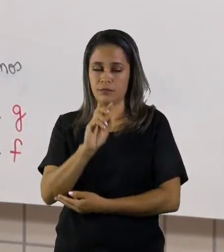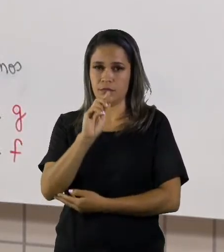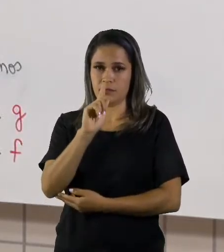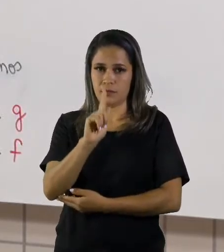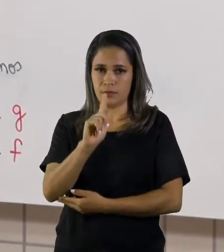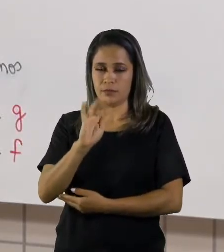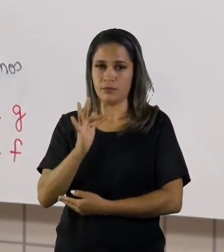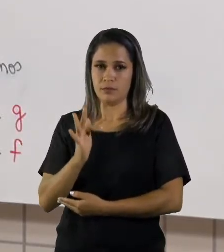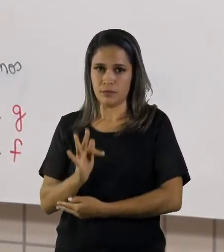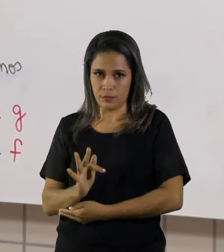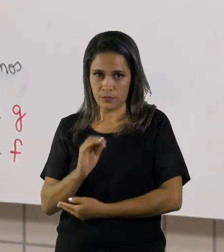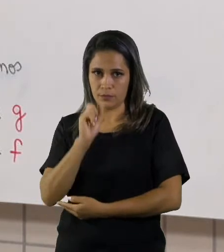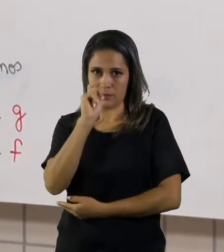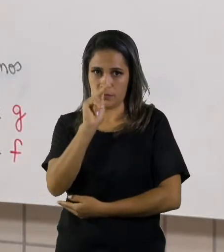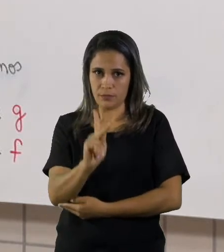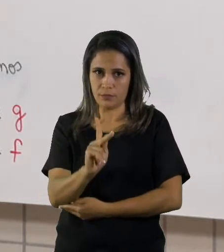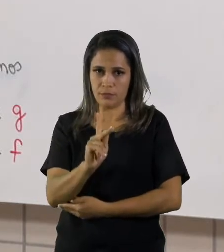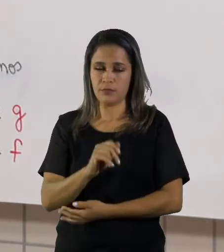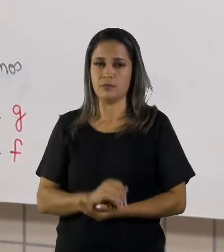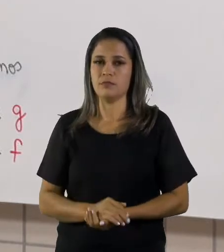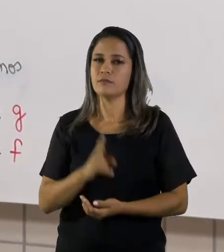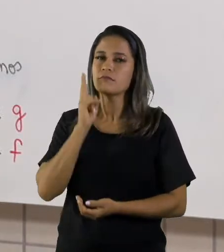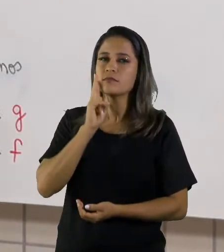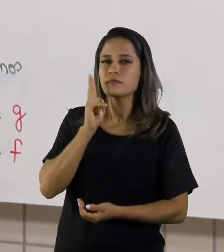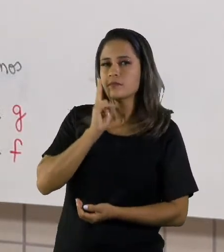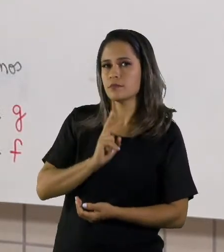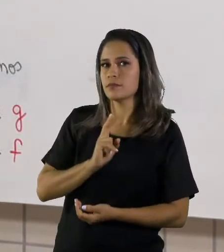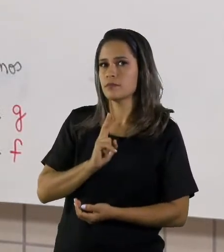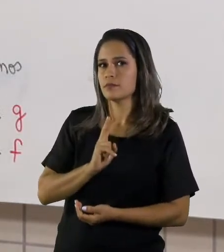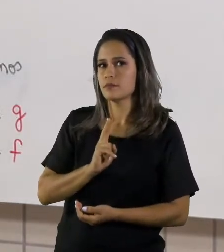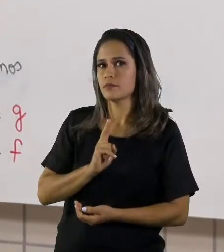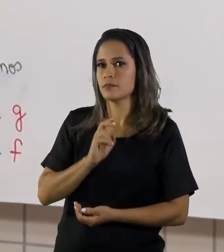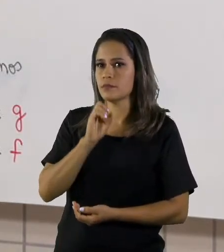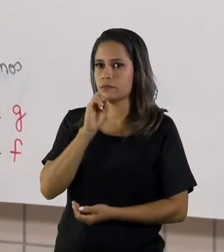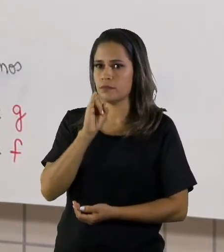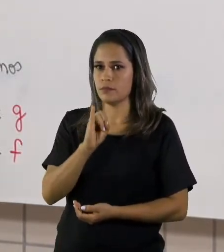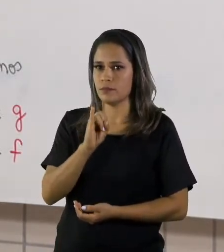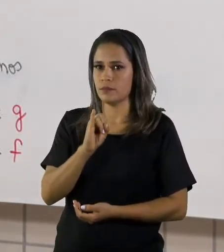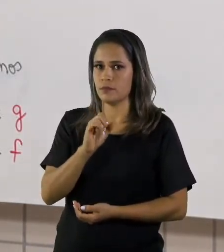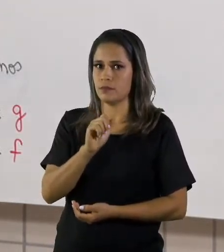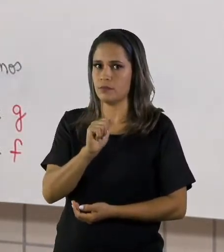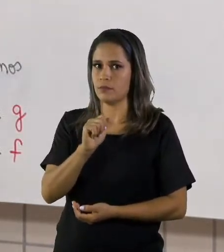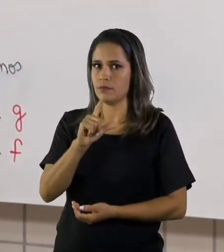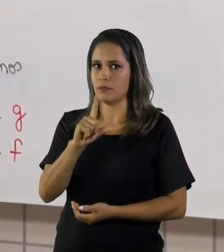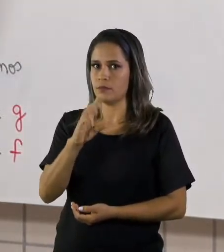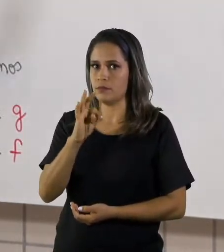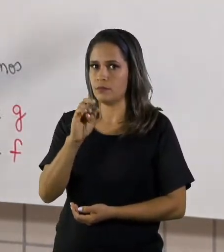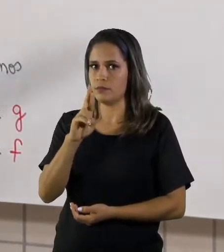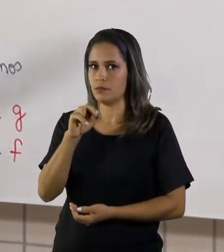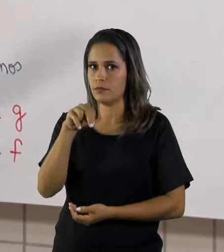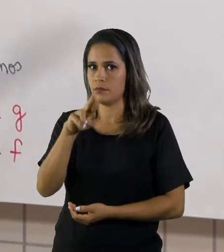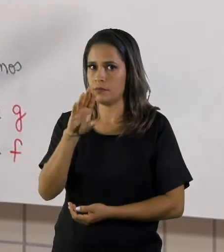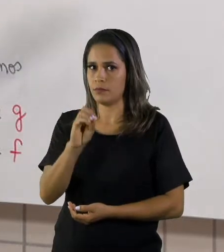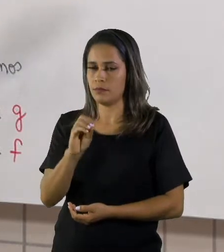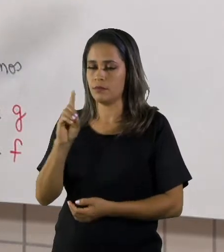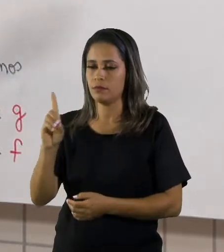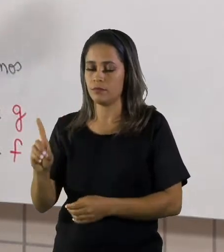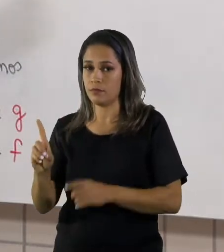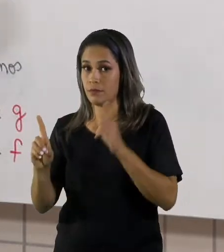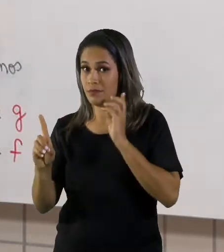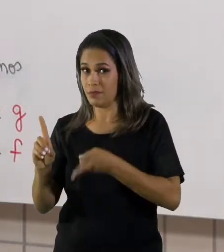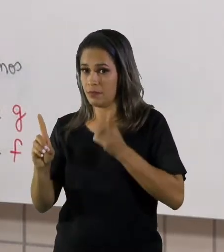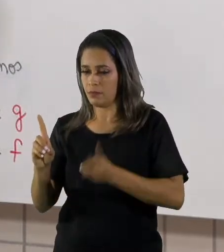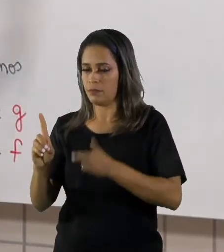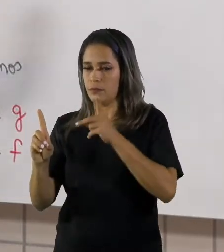F. Ok? Lembrando, se eu estou falando de alterno, sempre direita,